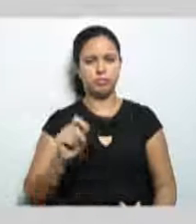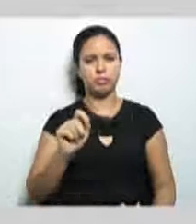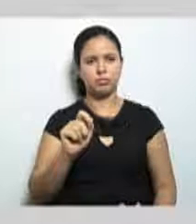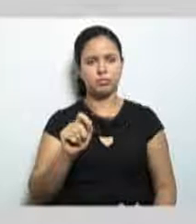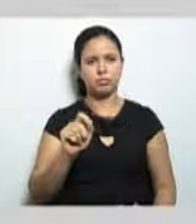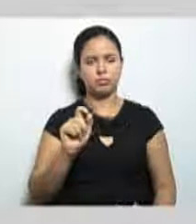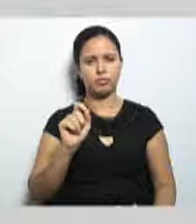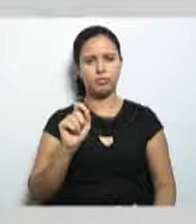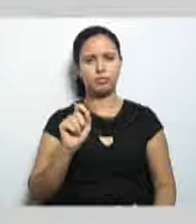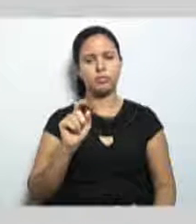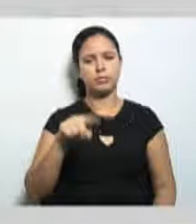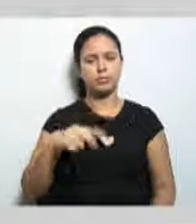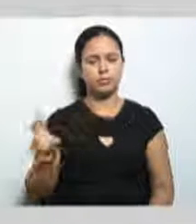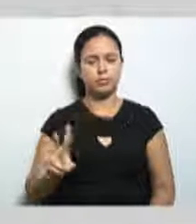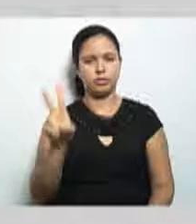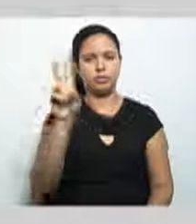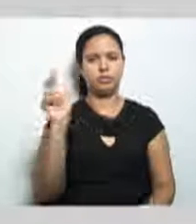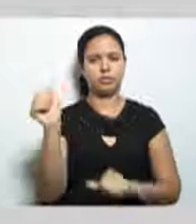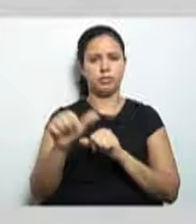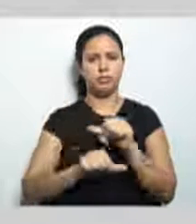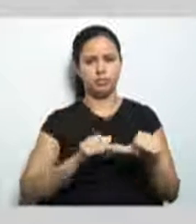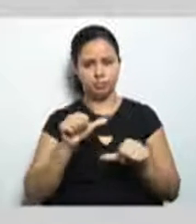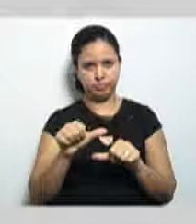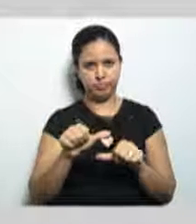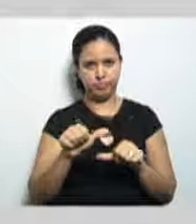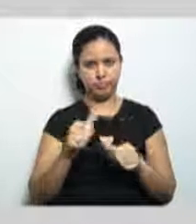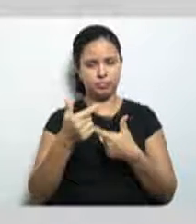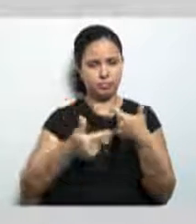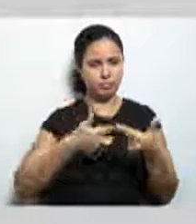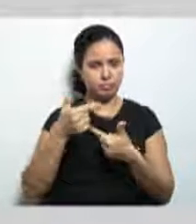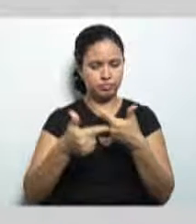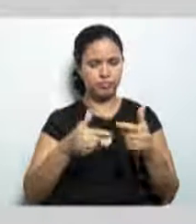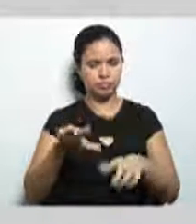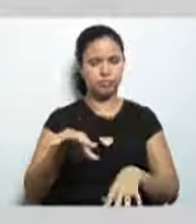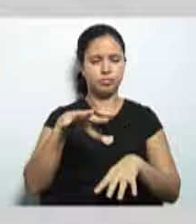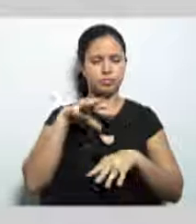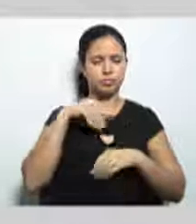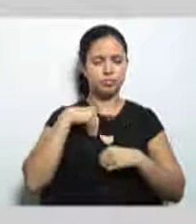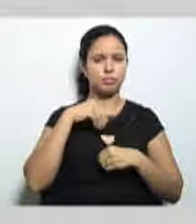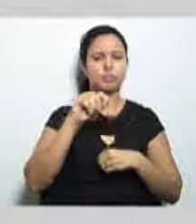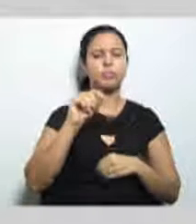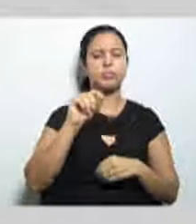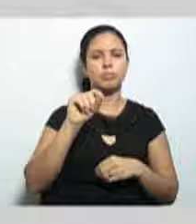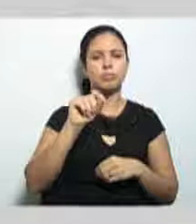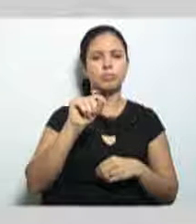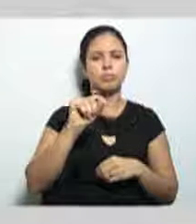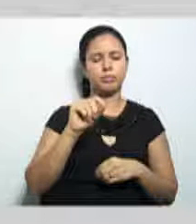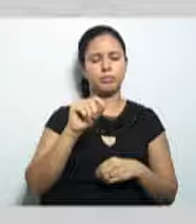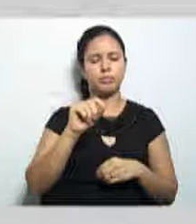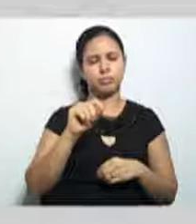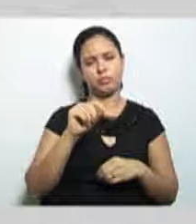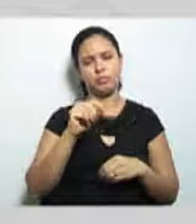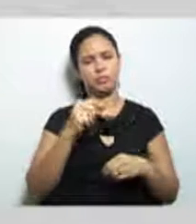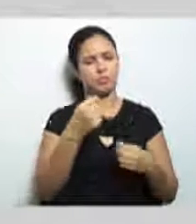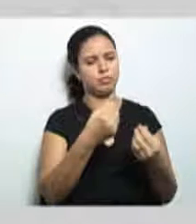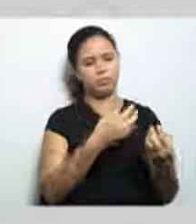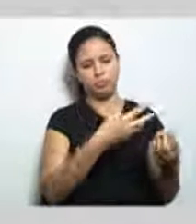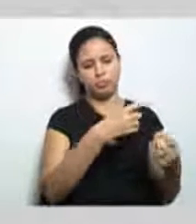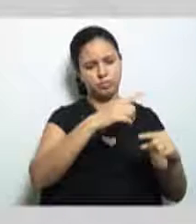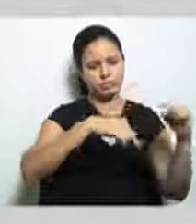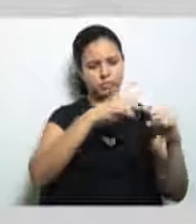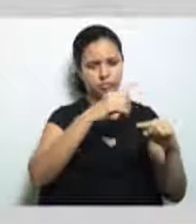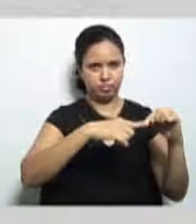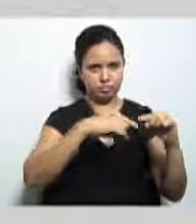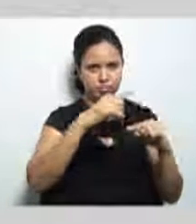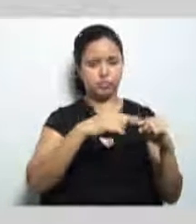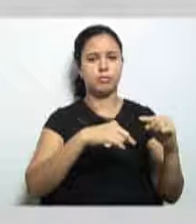dá aos bens o valor de troca. O trabalho incorpora aos meios de produção a matéria-prima,